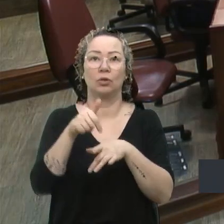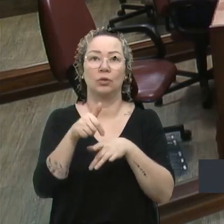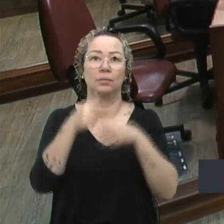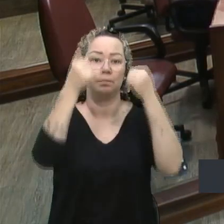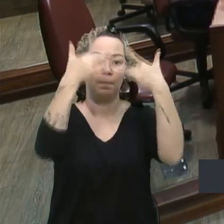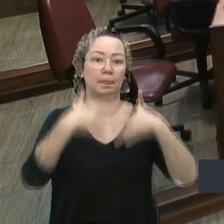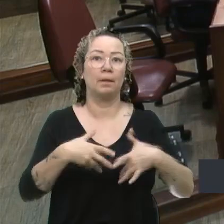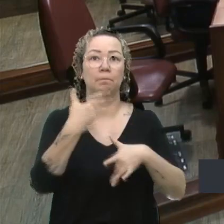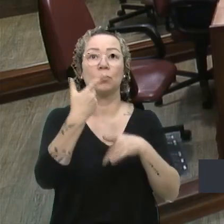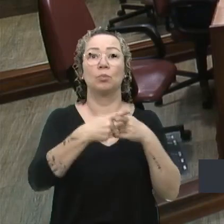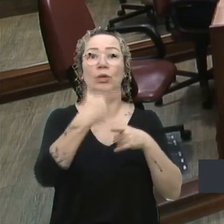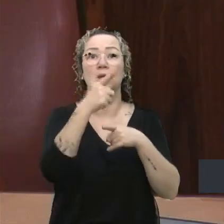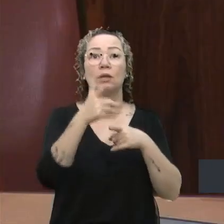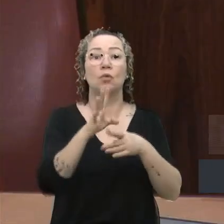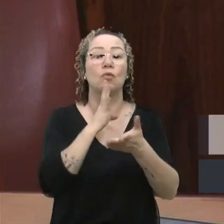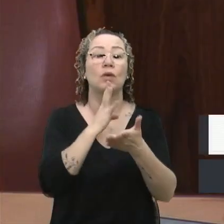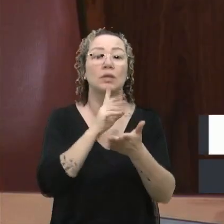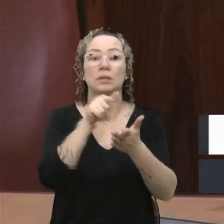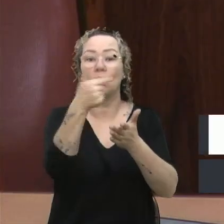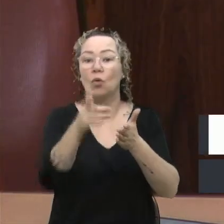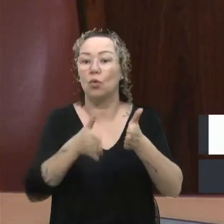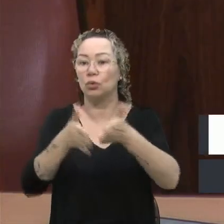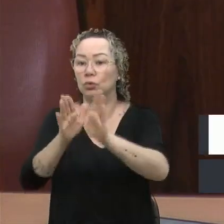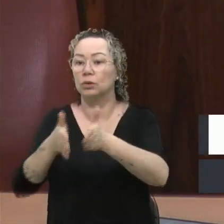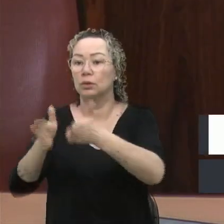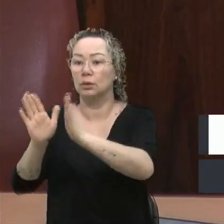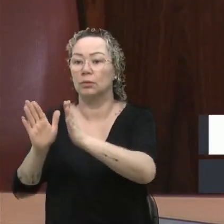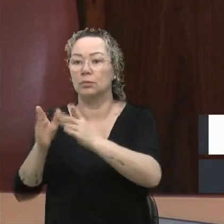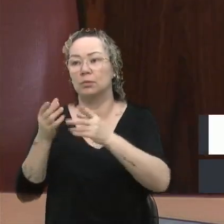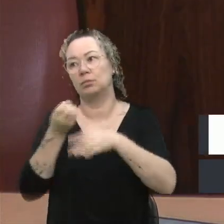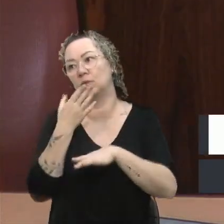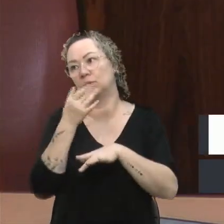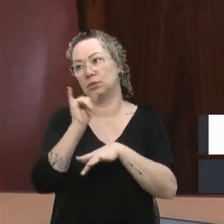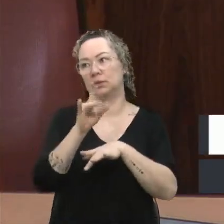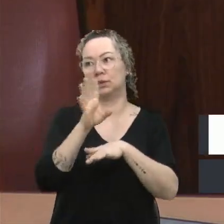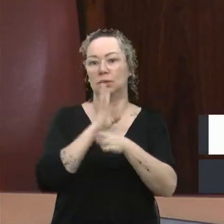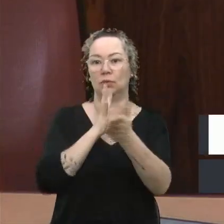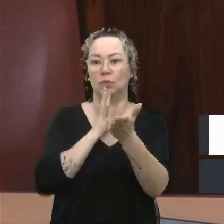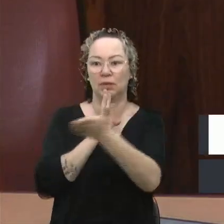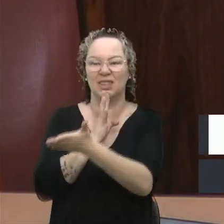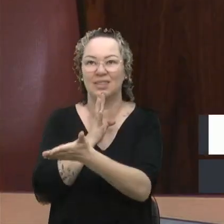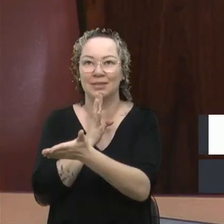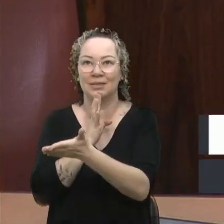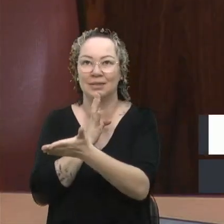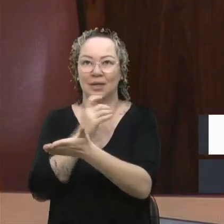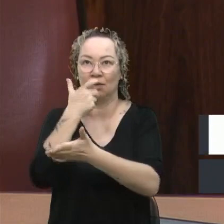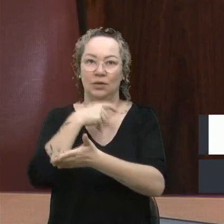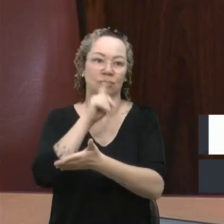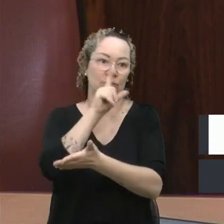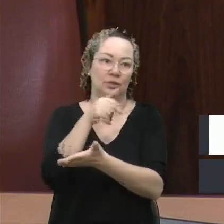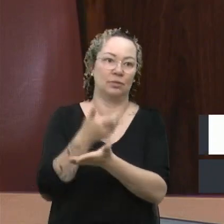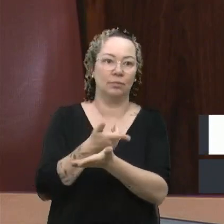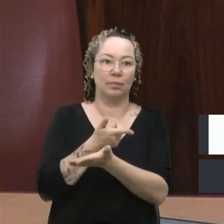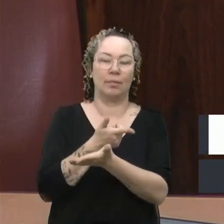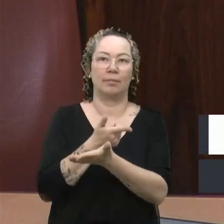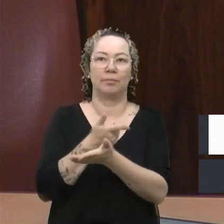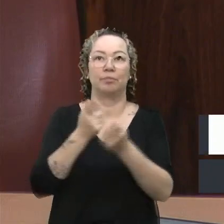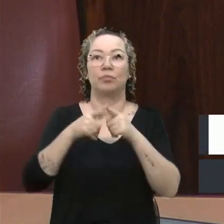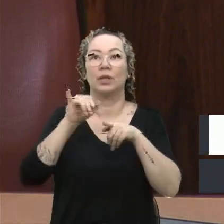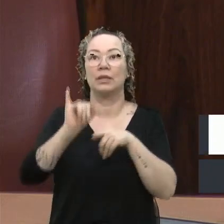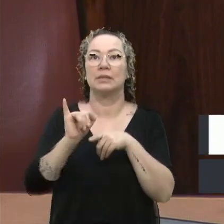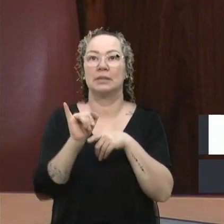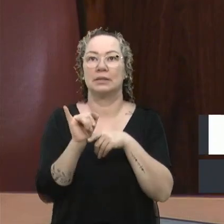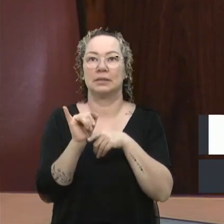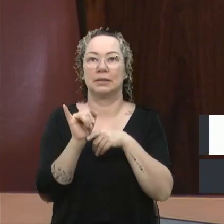não se conhecia a outra rota. Bom, se não se conhecia, eu penso que não seja essa, mas se uma rota que